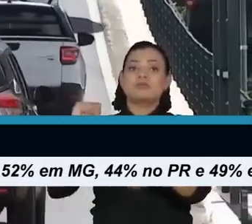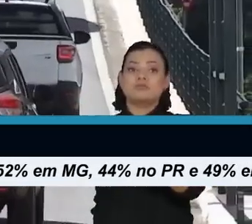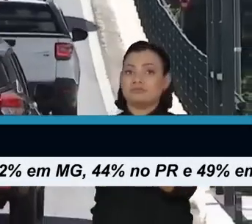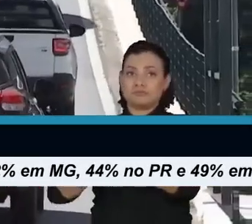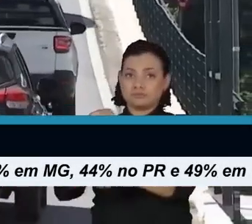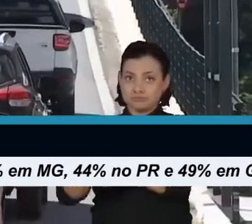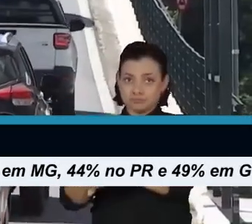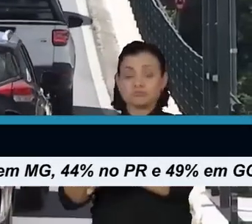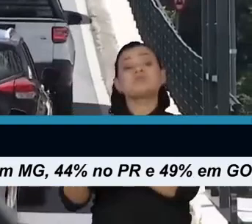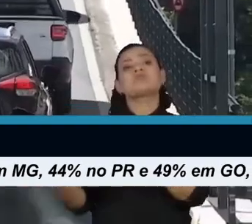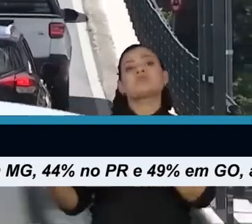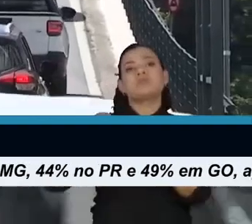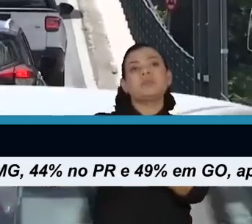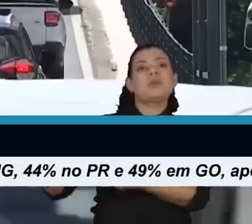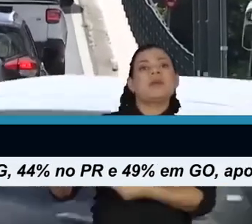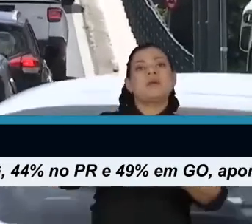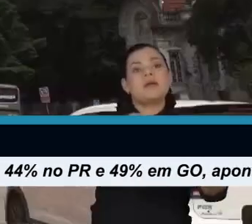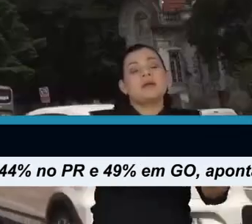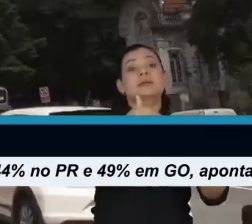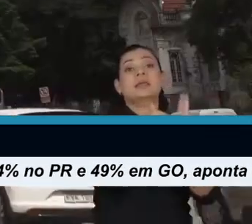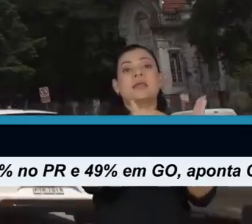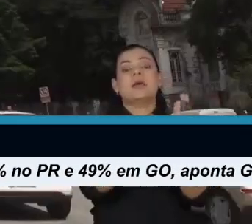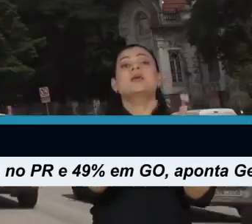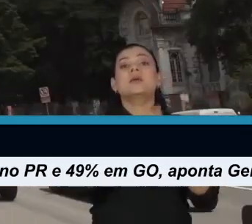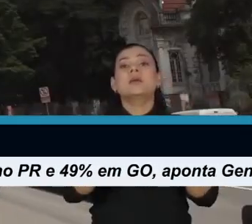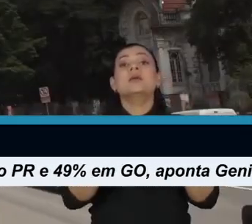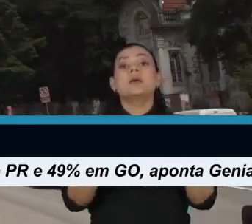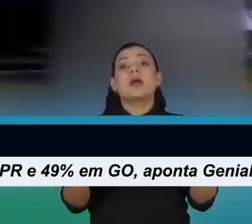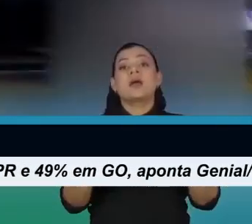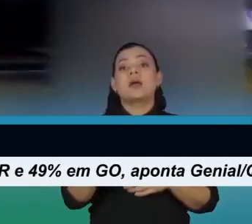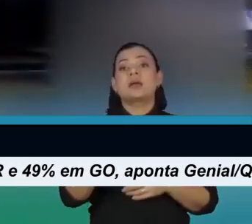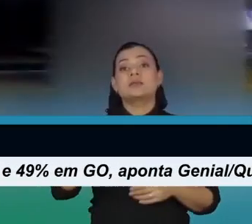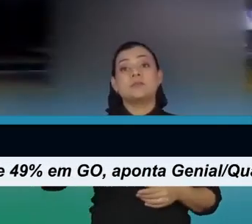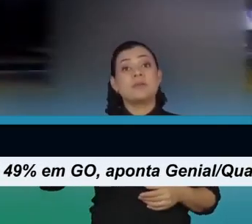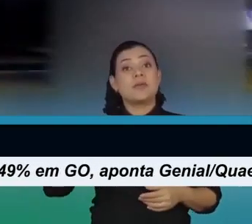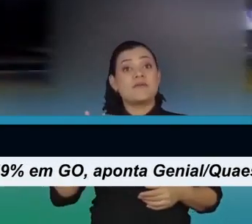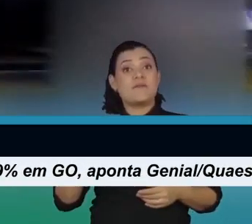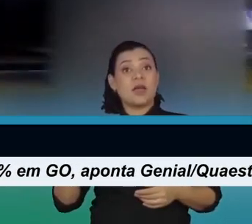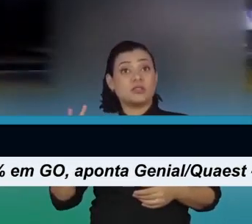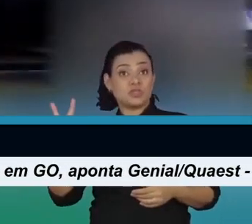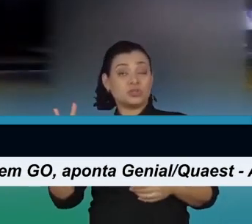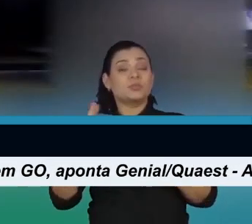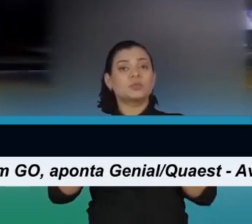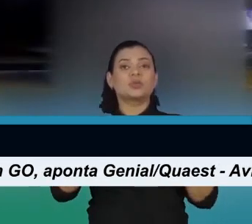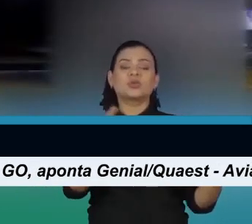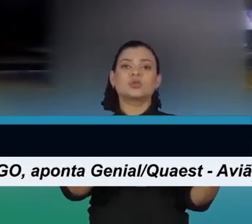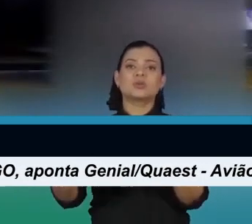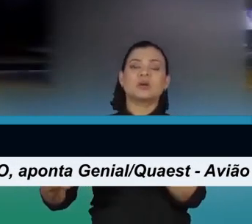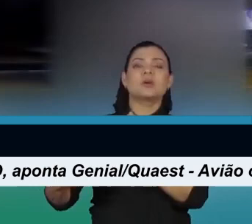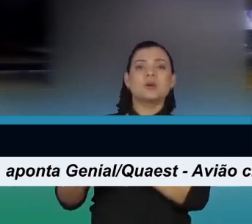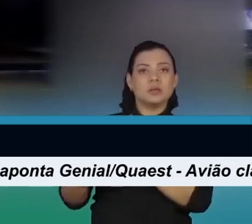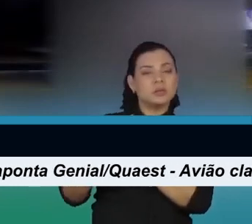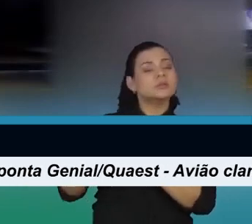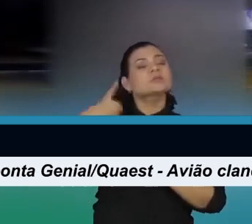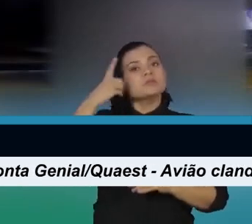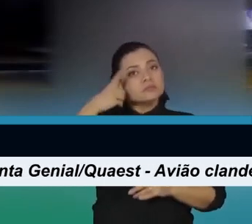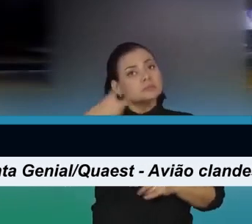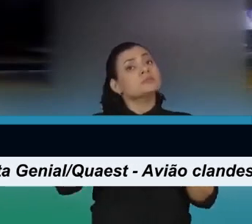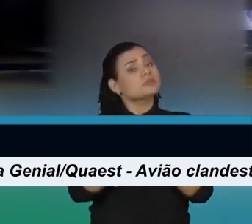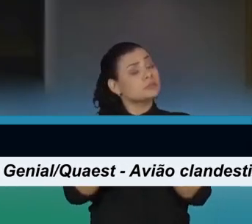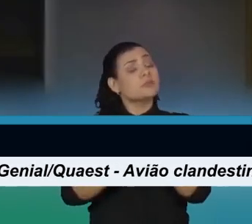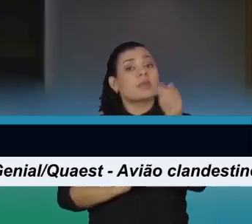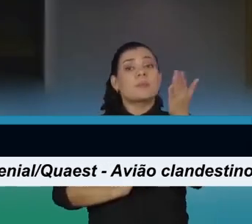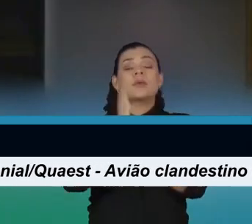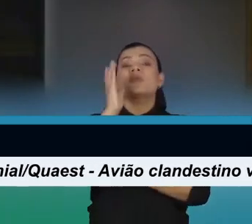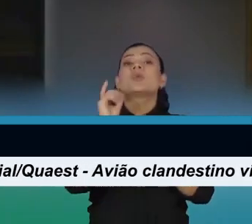cobrança será recriada e o imposto passa a se chamar SPVAT. Durante a discussão na Câmara, os deputados também aprovaram um